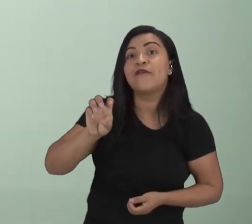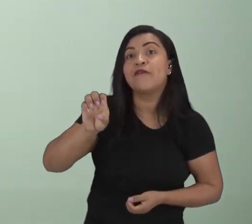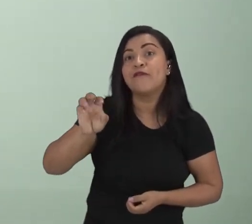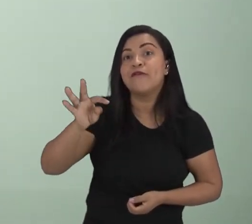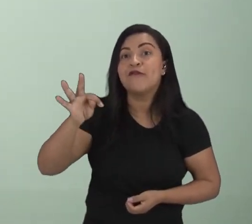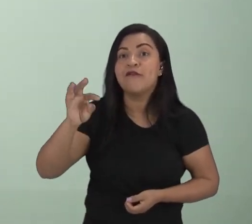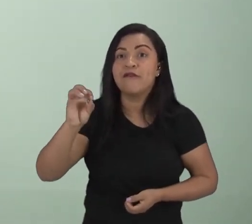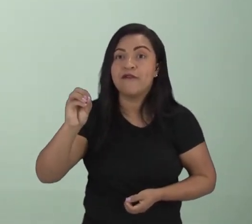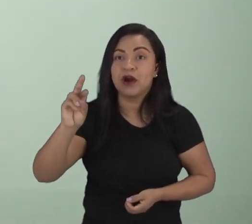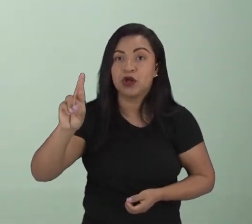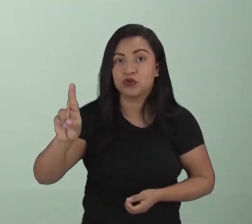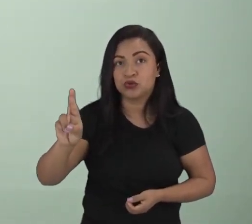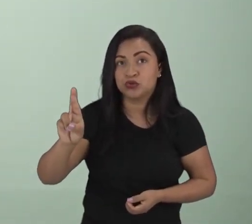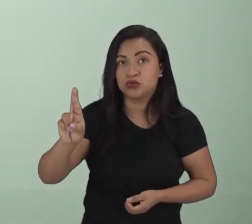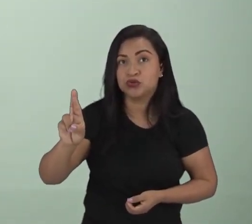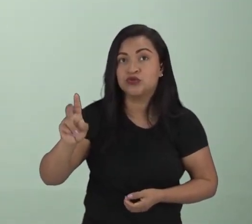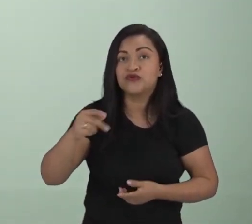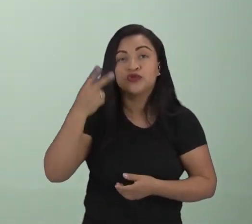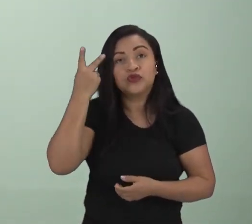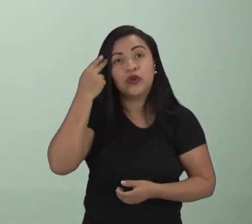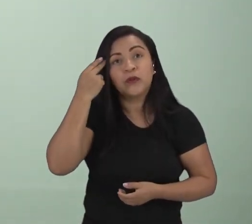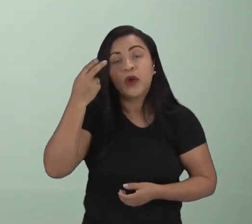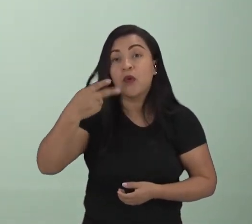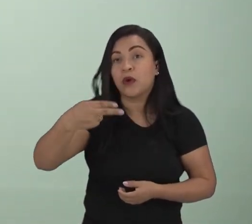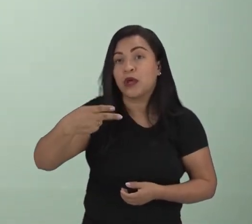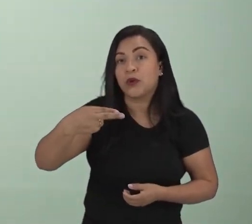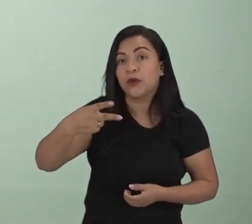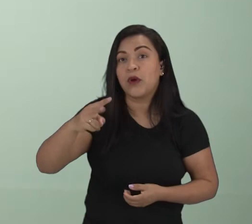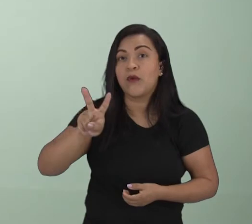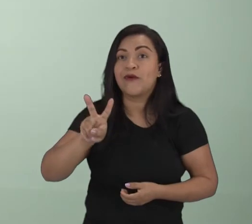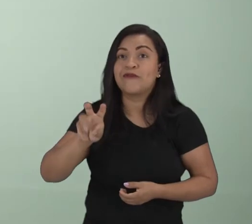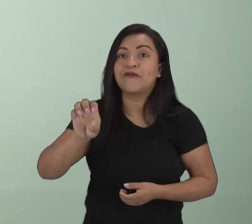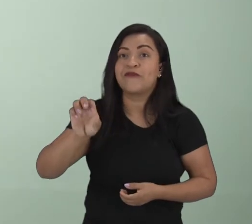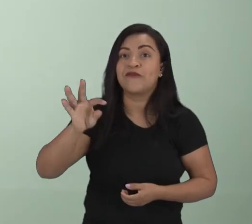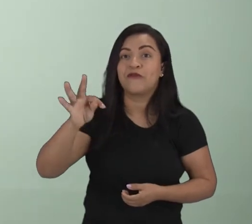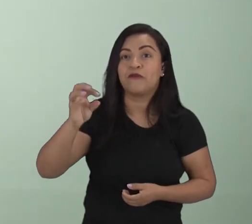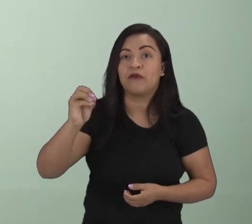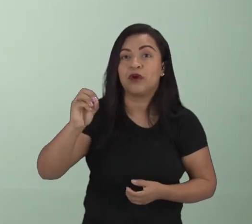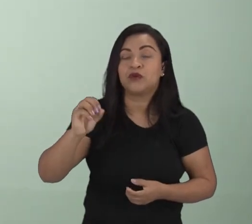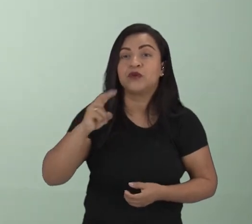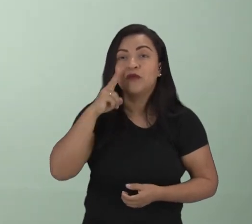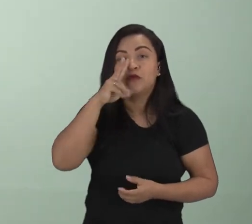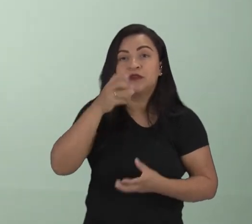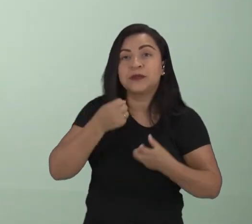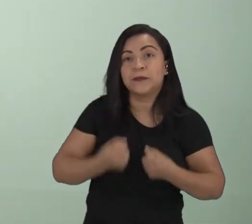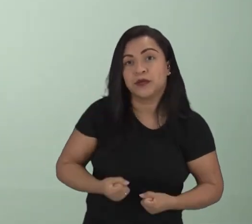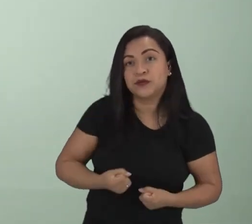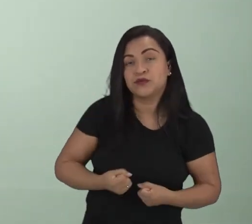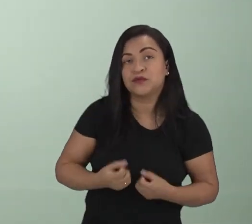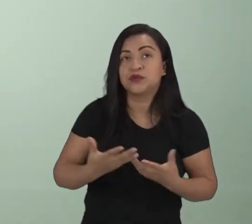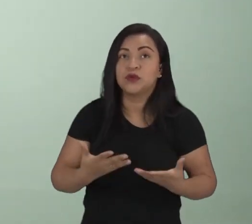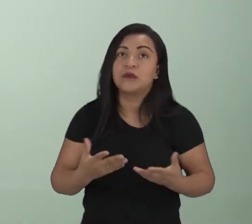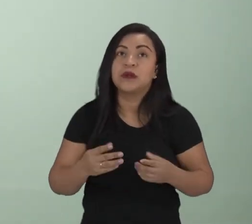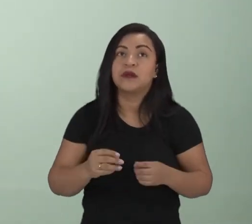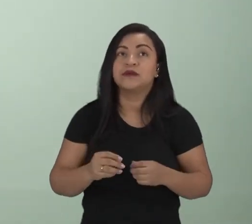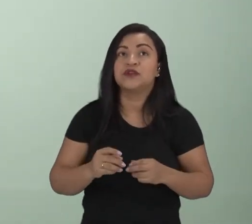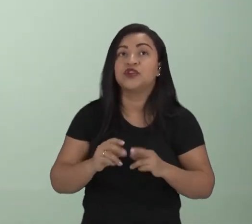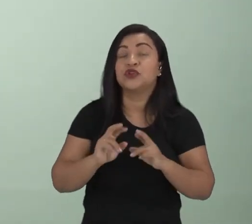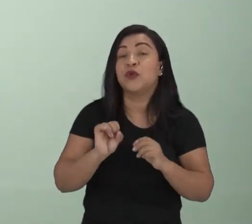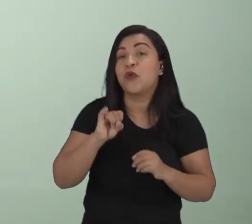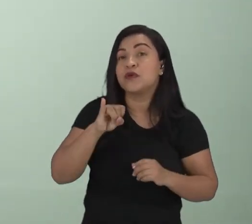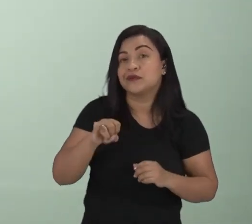ao vetor força-peso em sentidos opostos e aplicados no mesmo corpo. Portanto, ao se